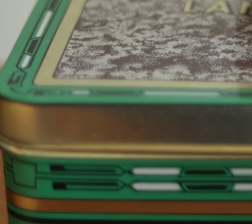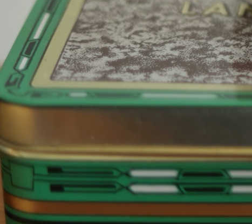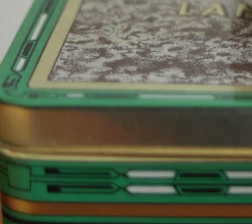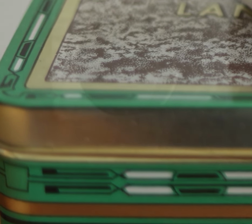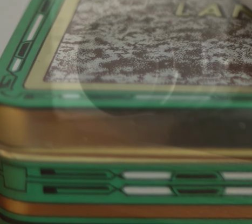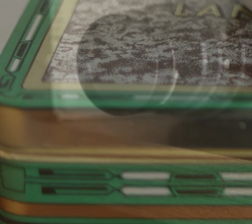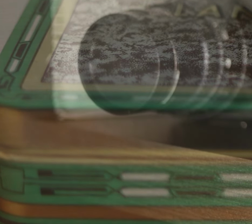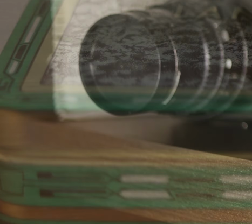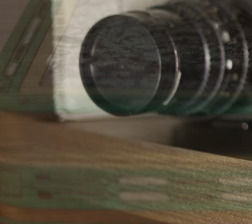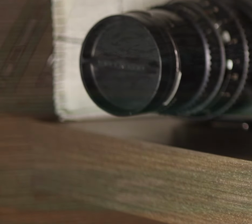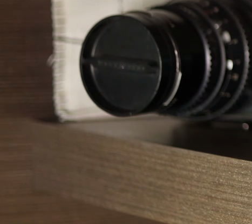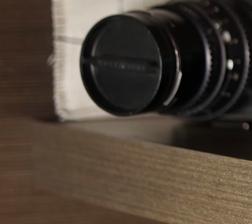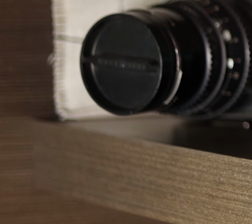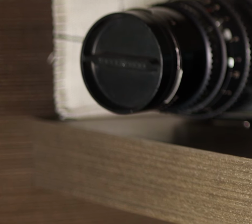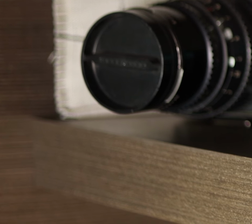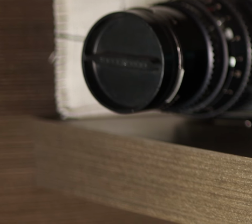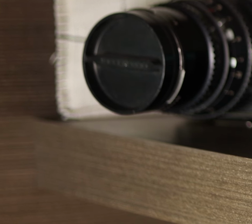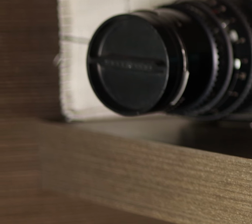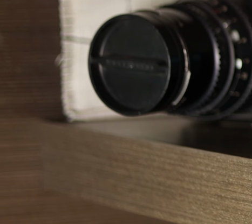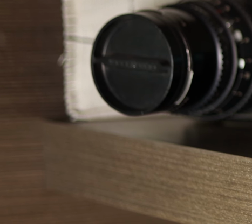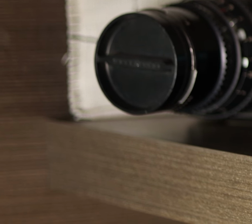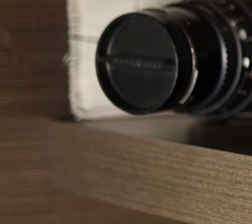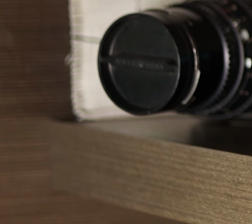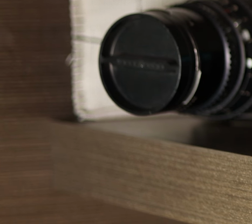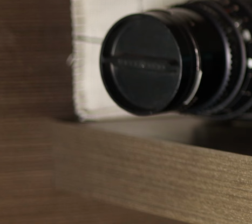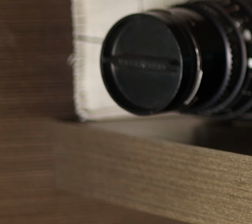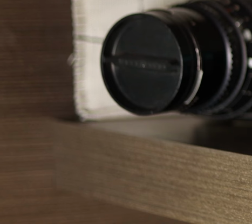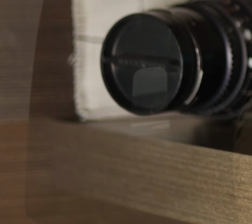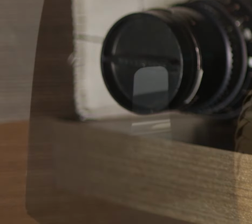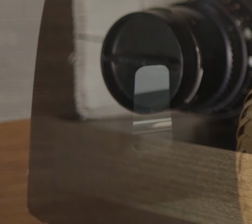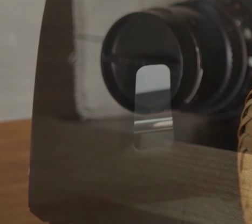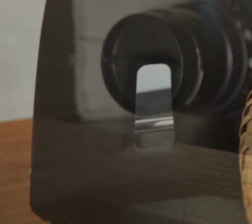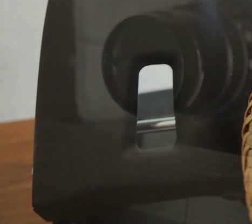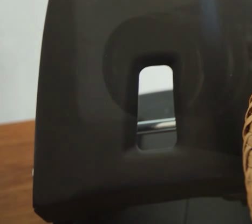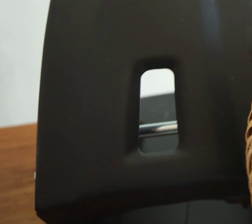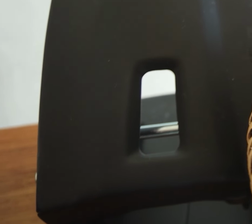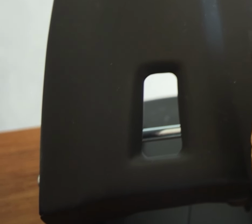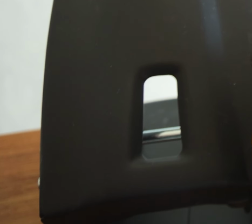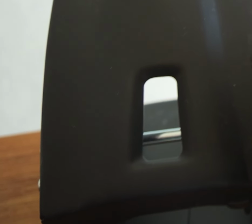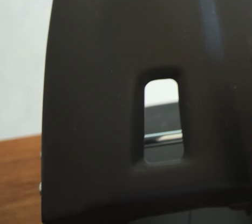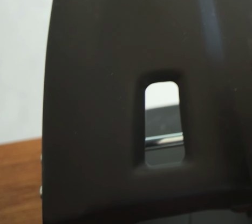Ateliê com mesa de trabalho, enfeites e câmeras fotográficas.